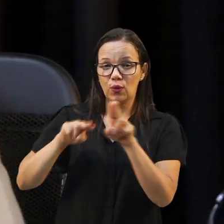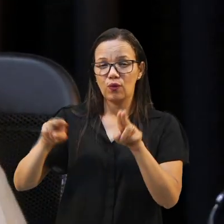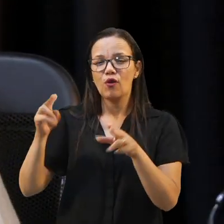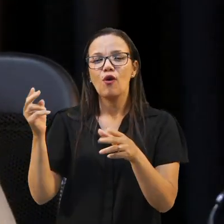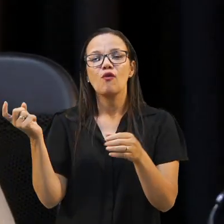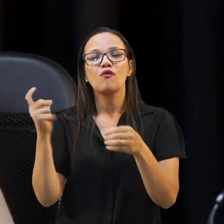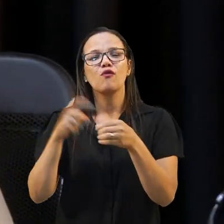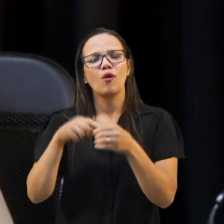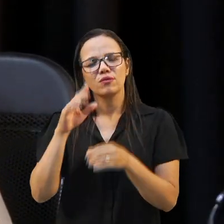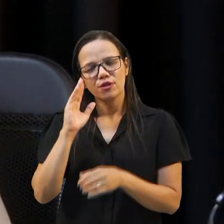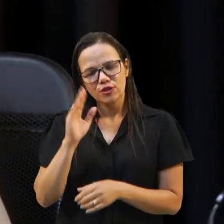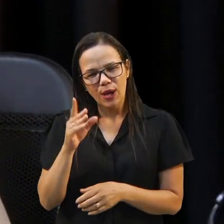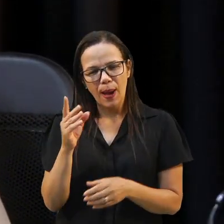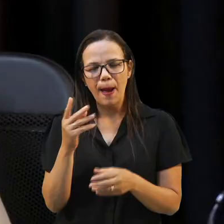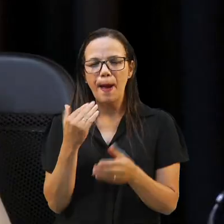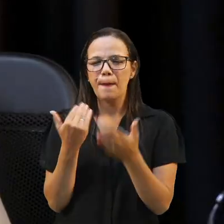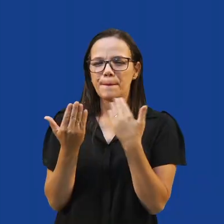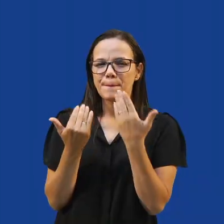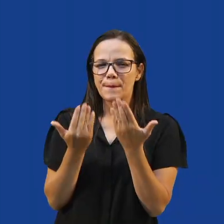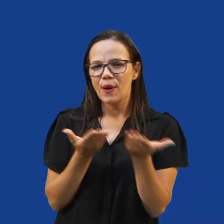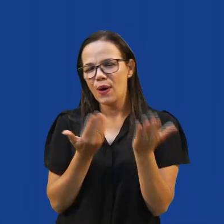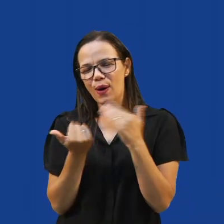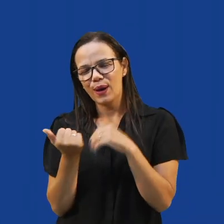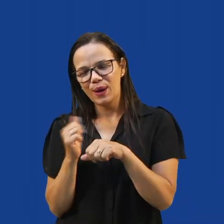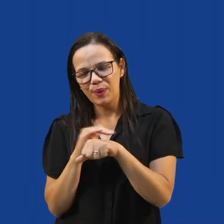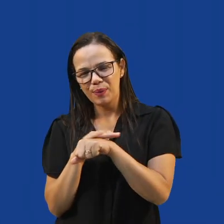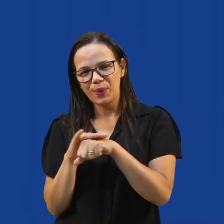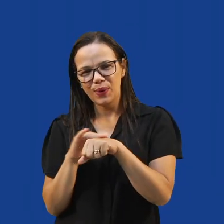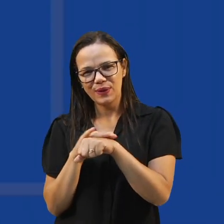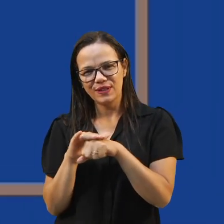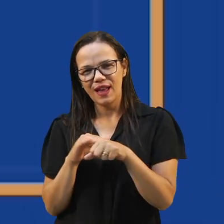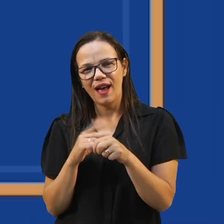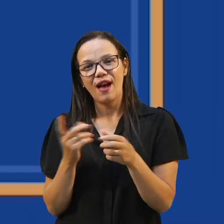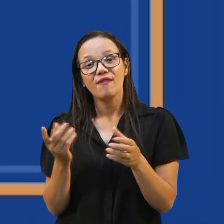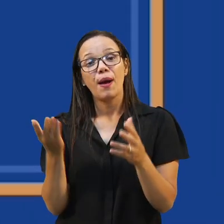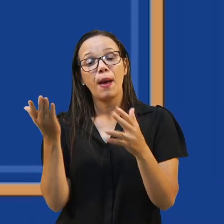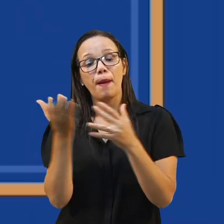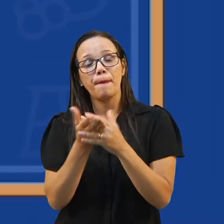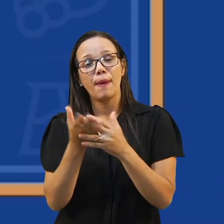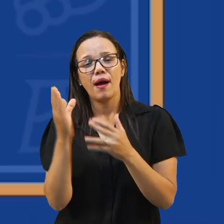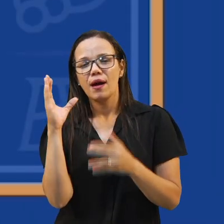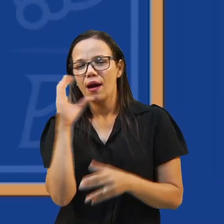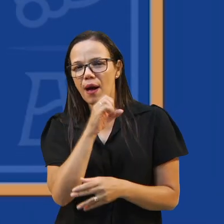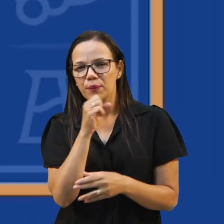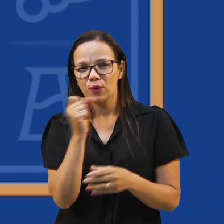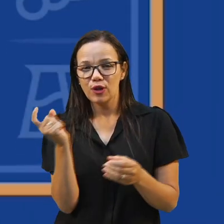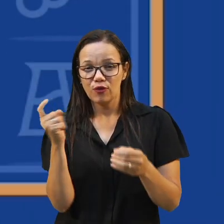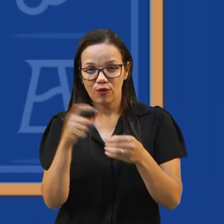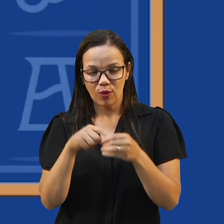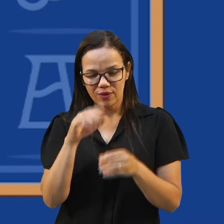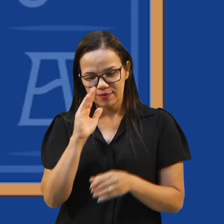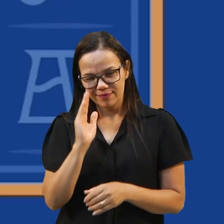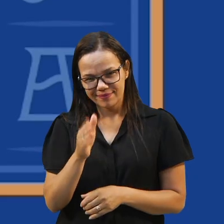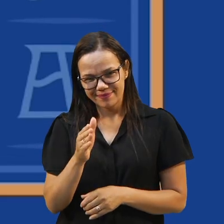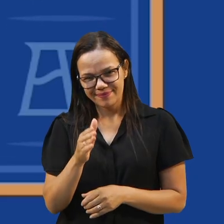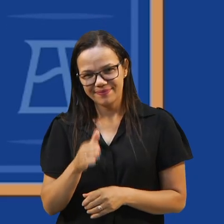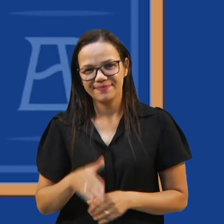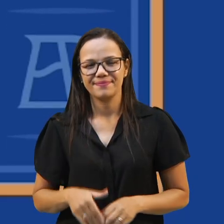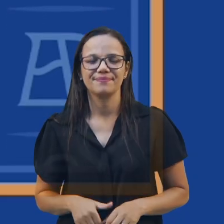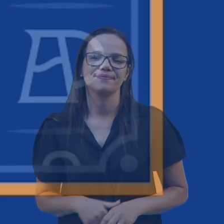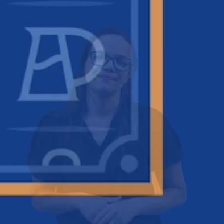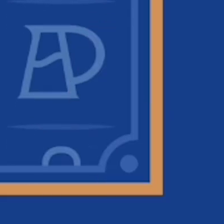já com Bora Prosear, prosa boa. Bora prosear, vai para um breve intervalo e volta já.